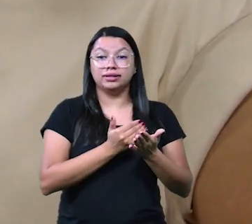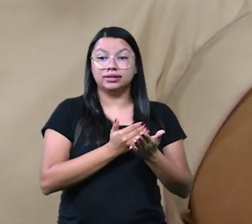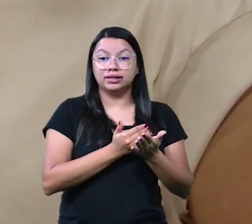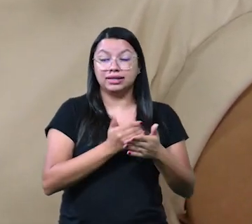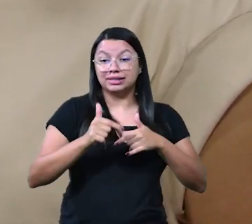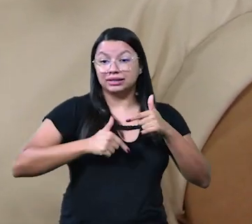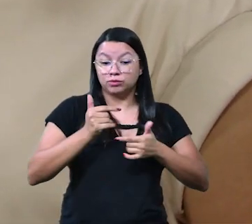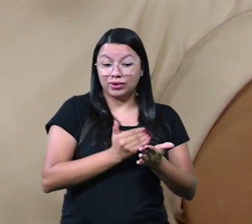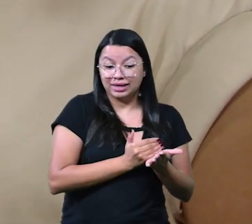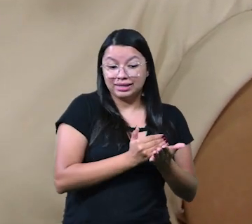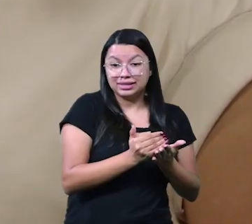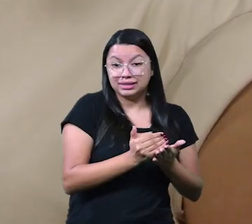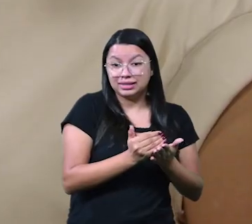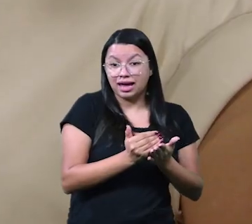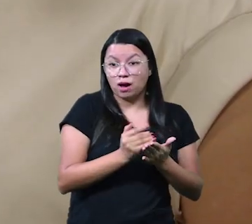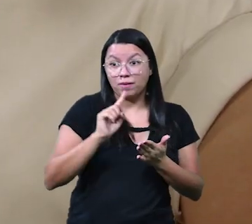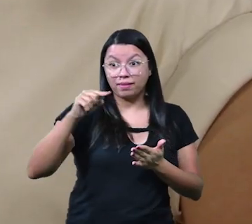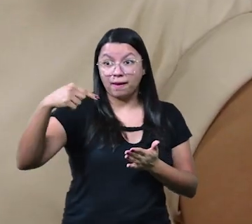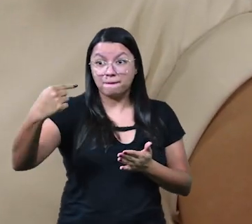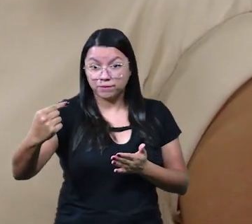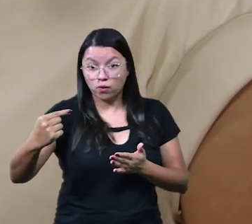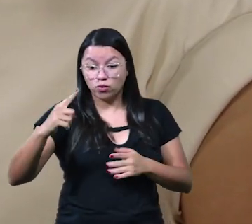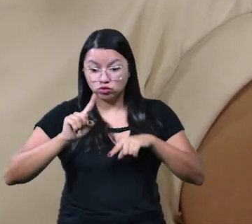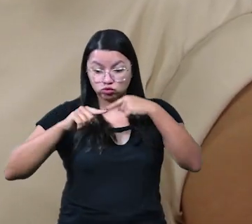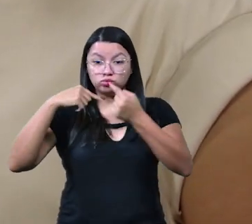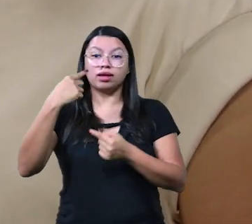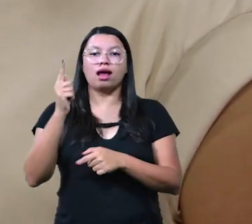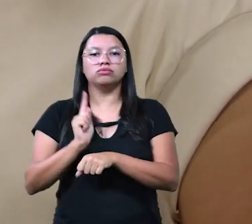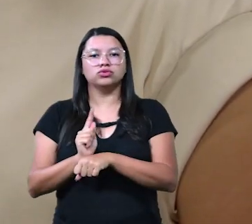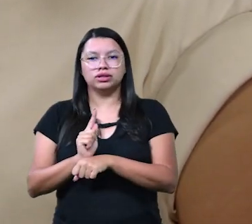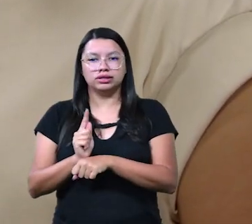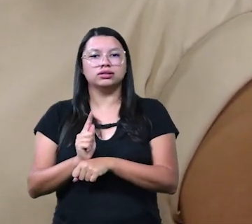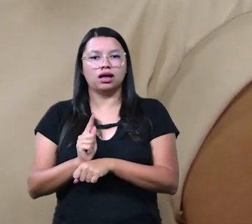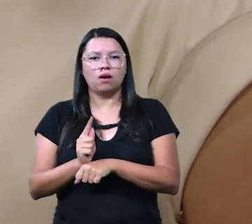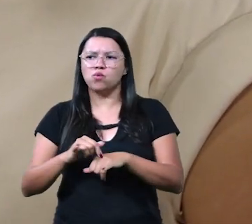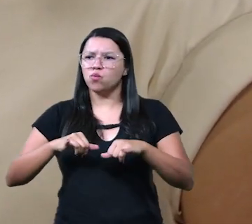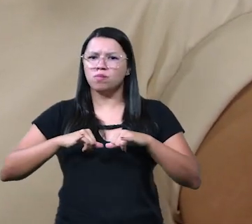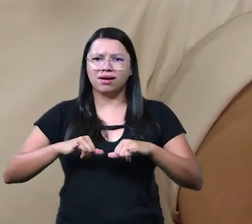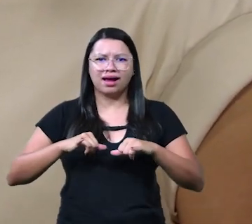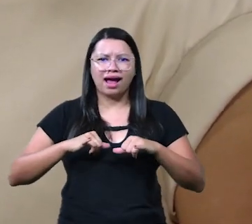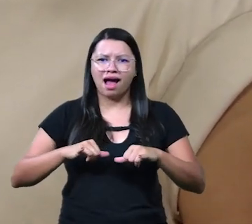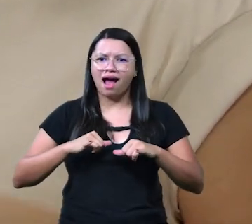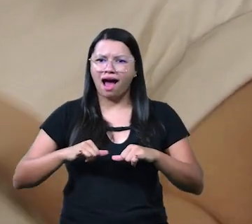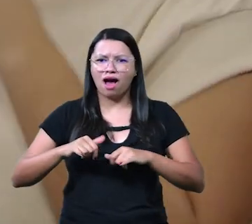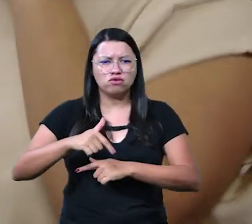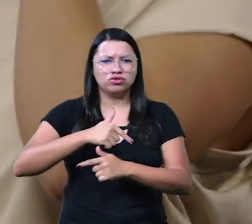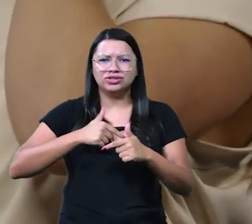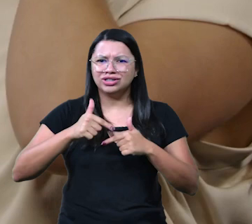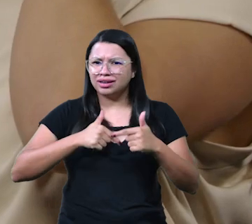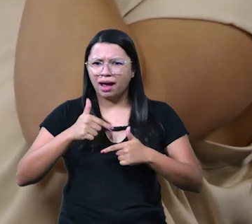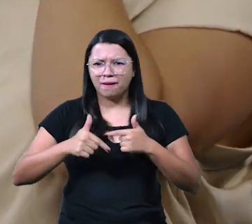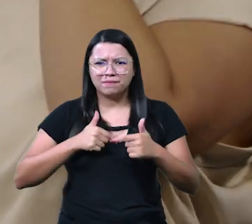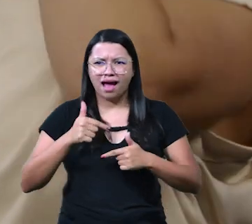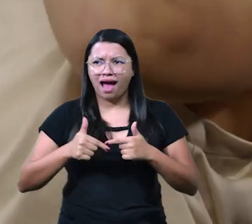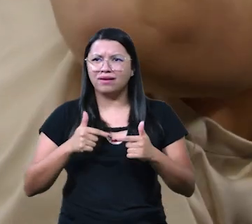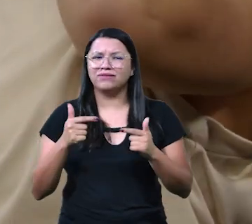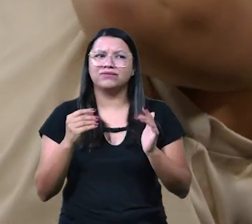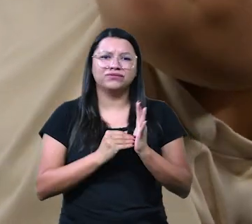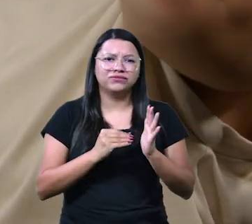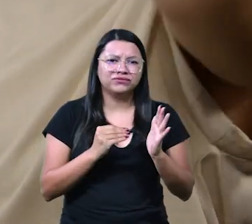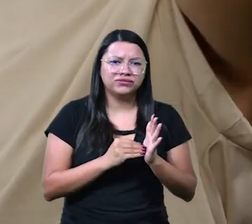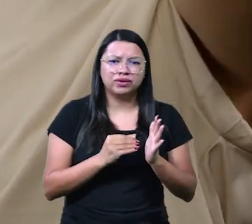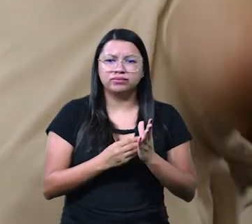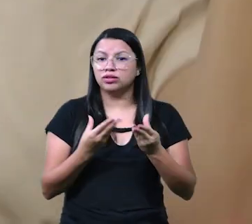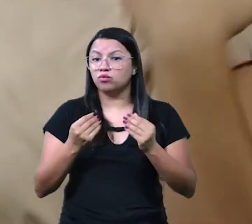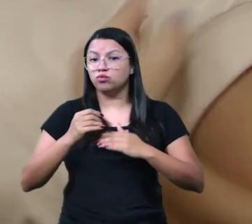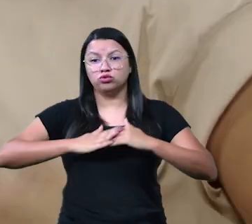de gestão, né? E isso se dá principalmente a isso. O mercado ele é carente de profissionais qualificados. Então, se a gente tem lá